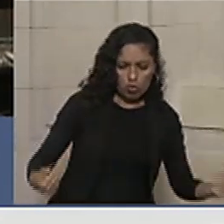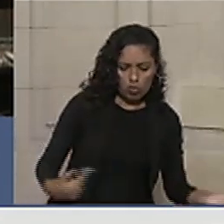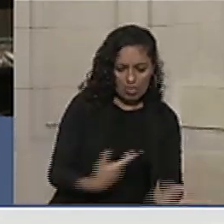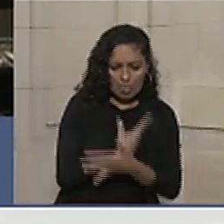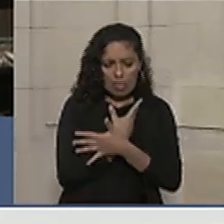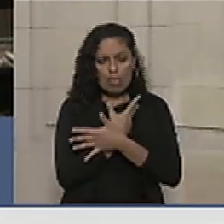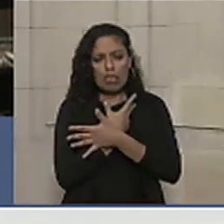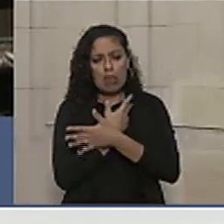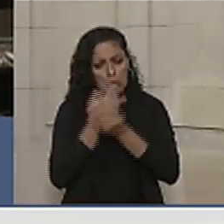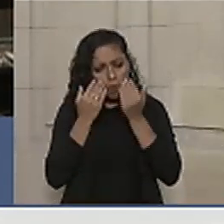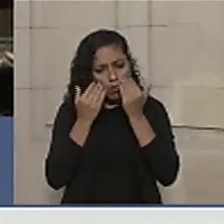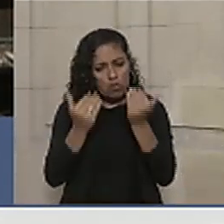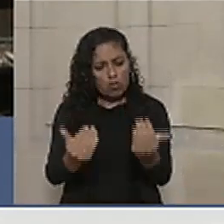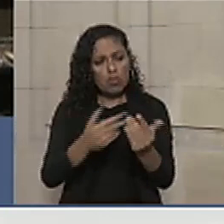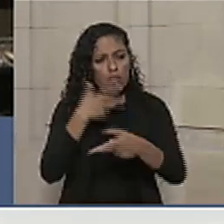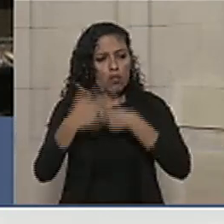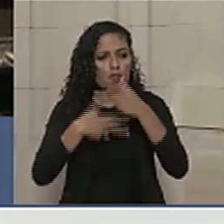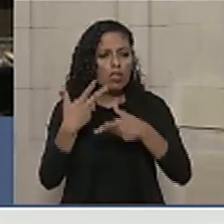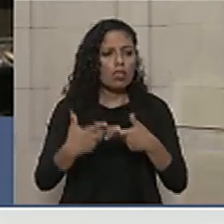brutalização,